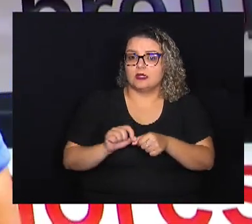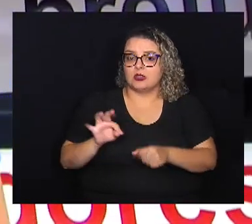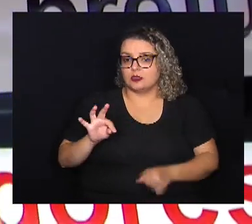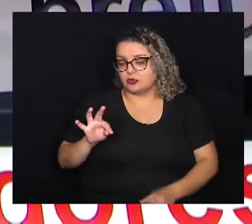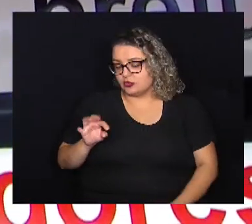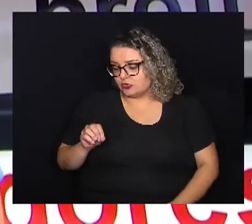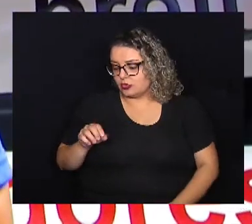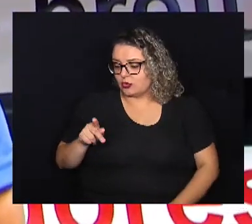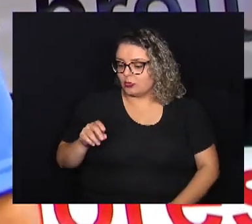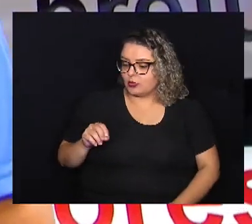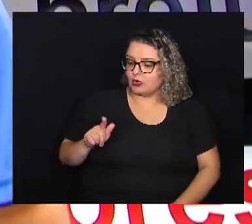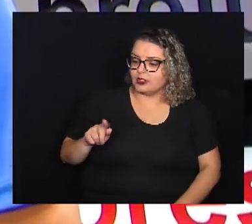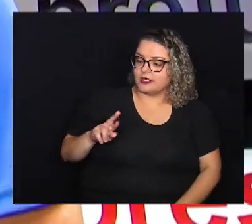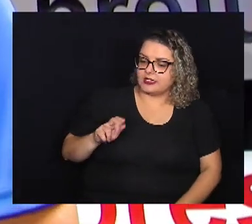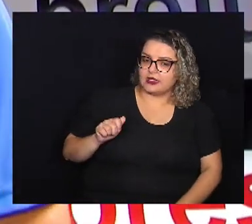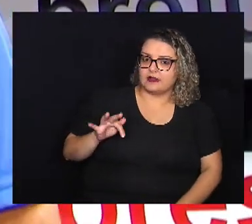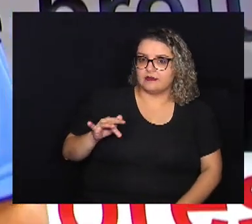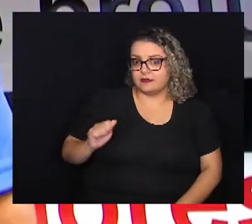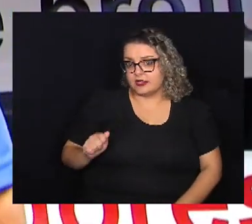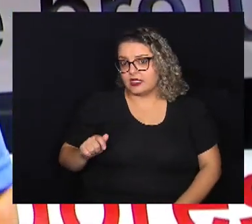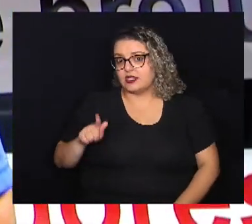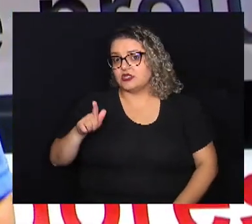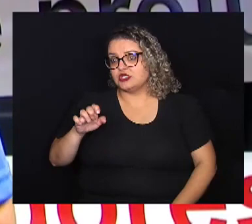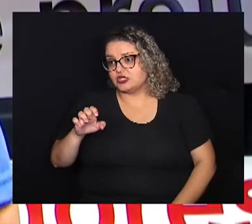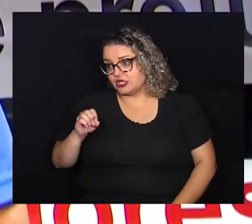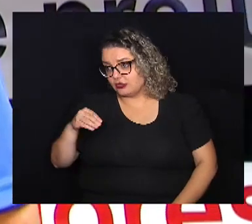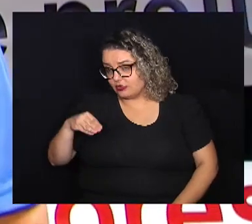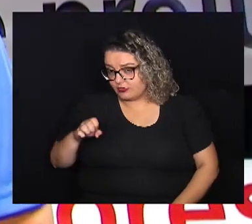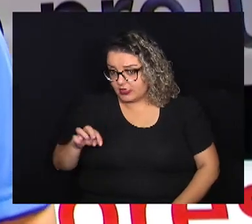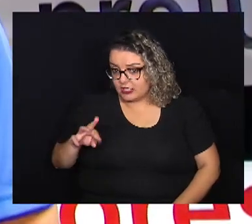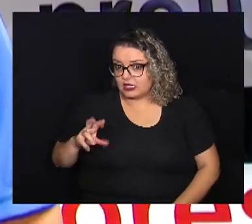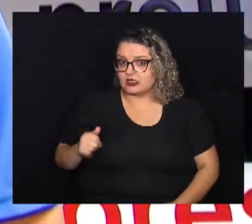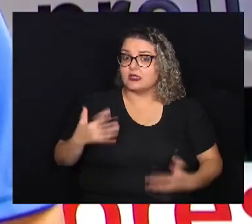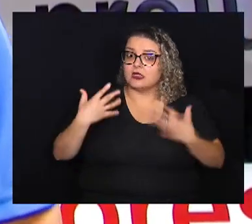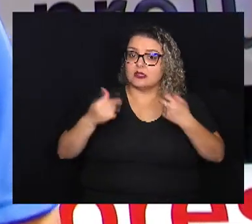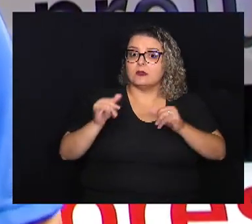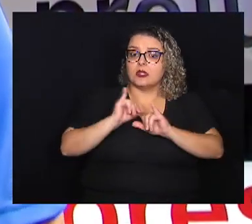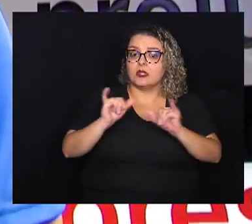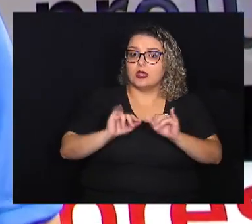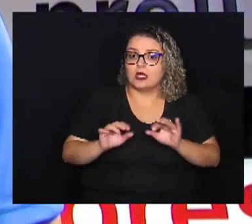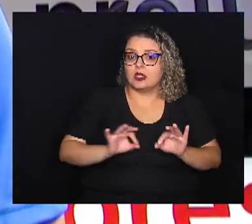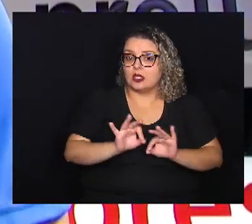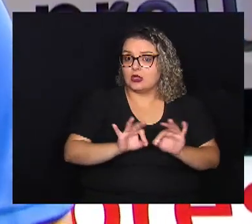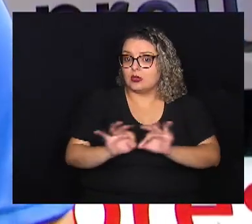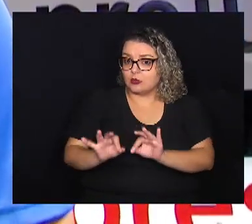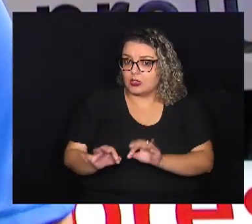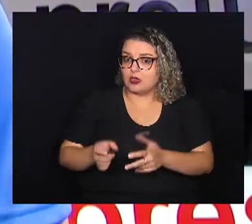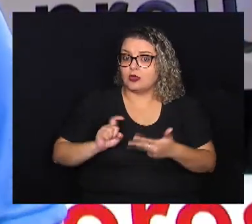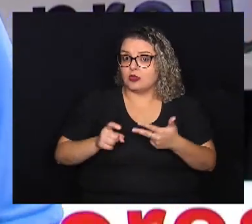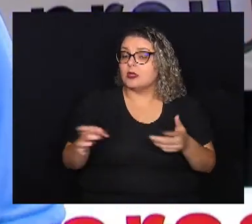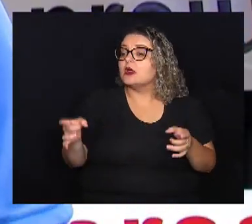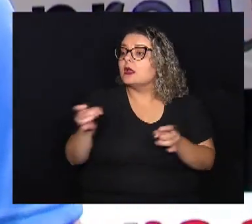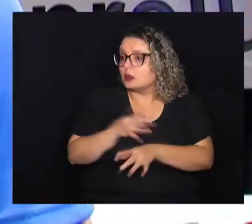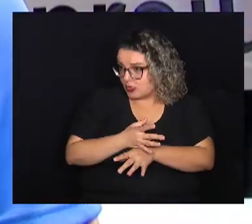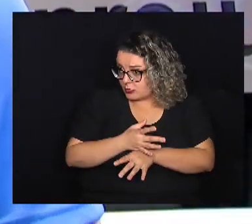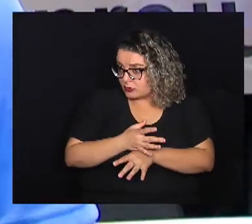feita a geometria. E agora, recentemente, recebemos a notícia que o projeto executivo está pronto.